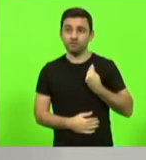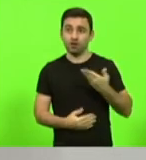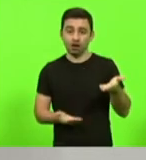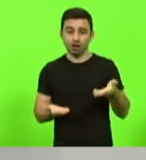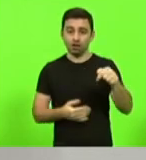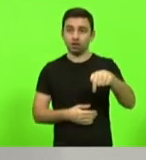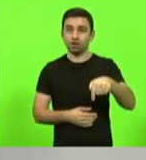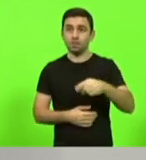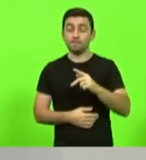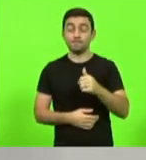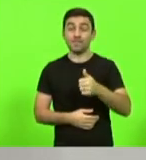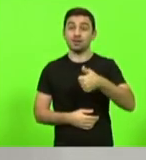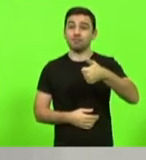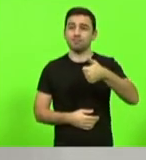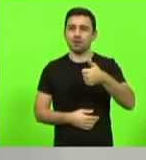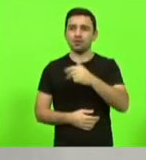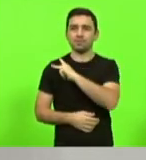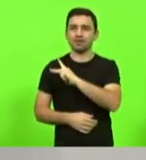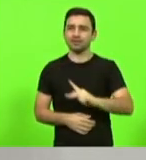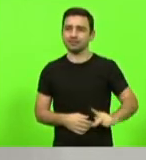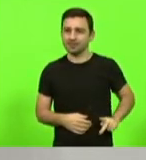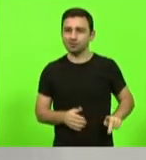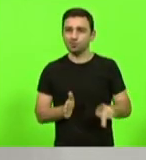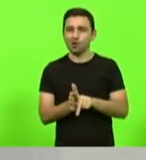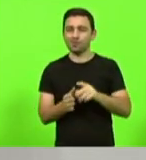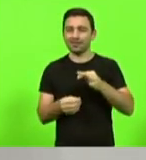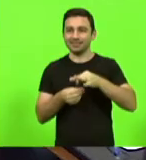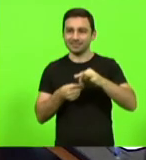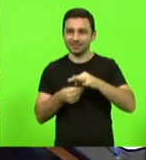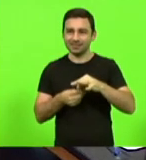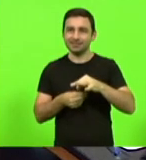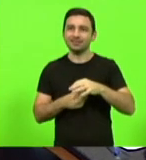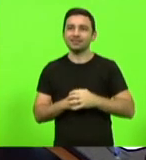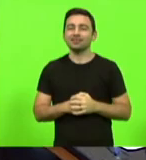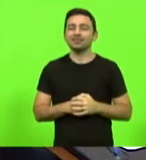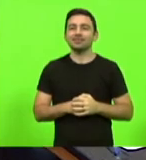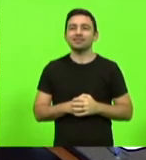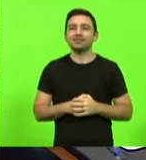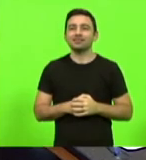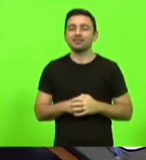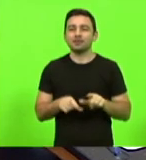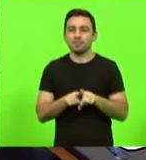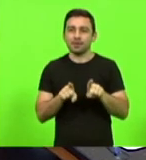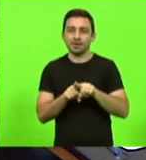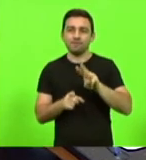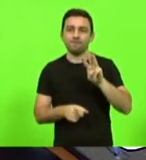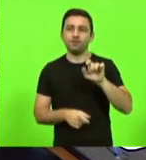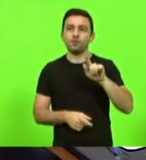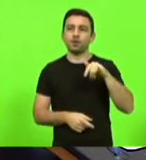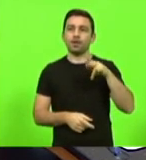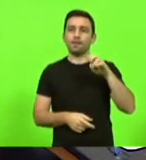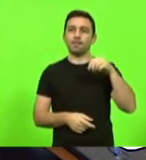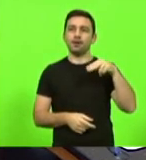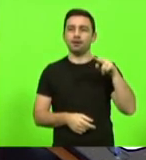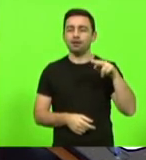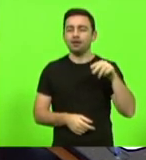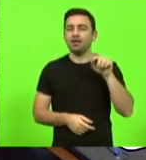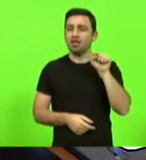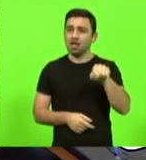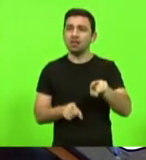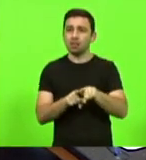primeiro presidente da entidade, ao Canísio Wilkemann, tesoureiro da entidade e também